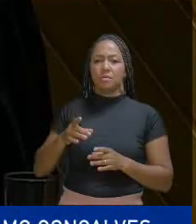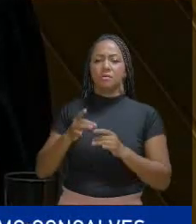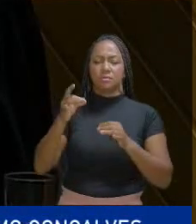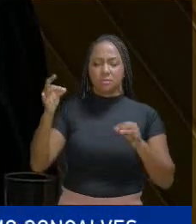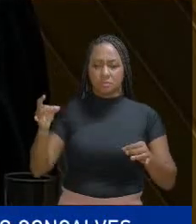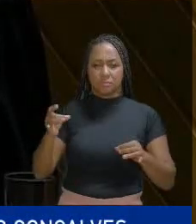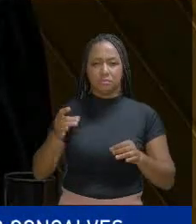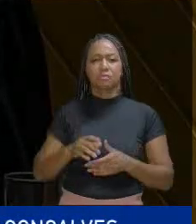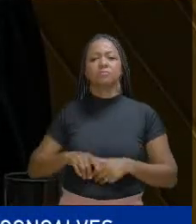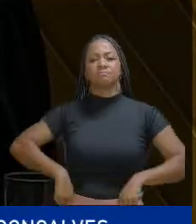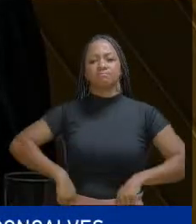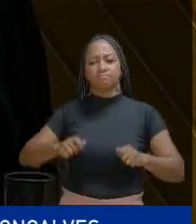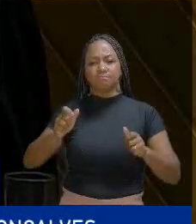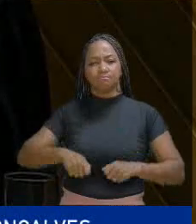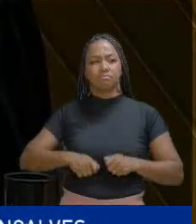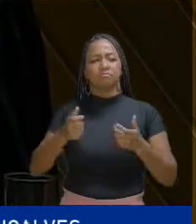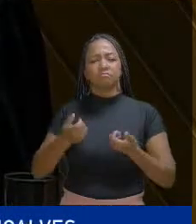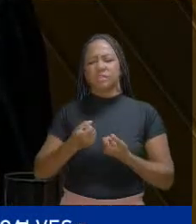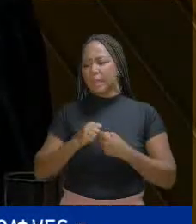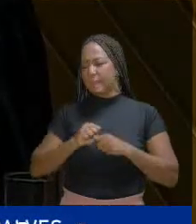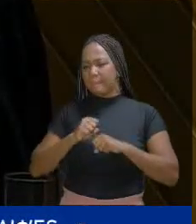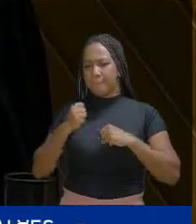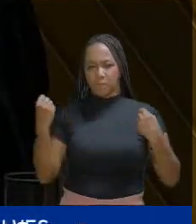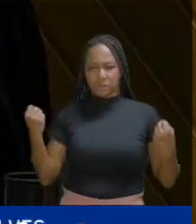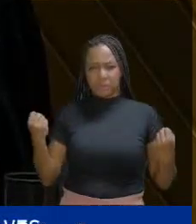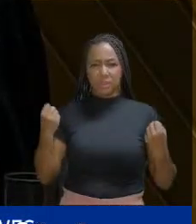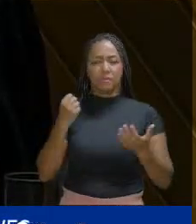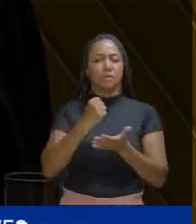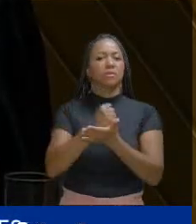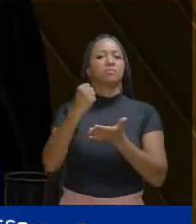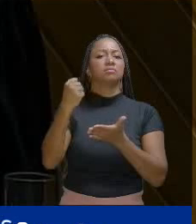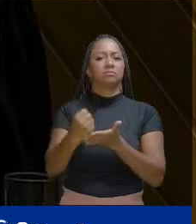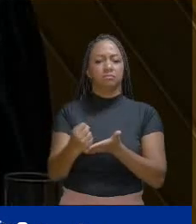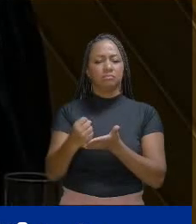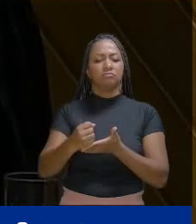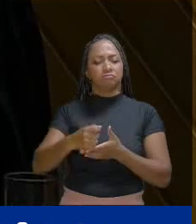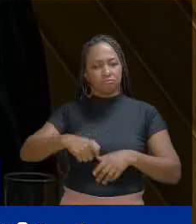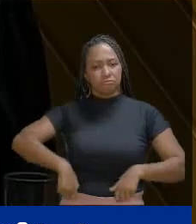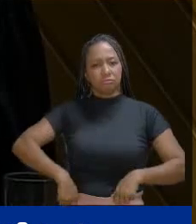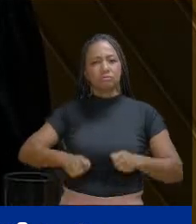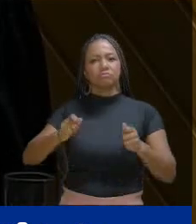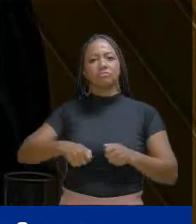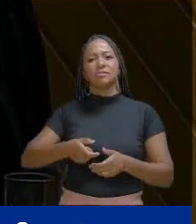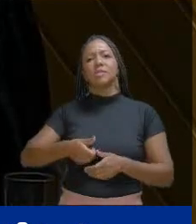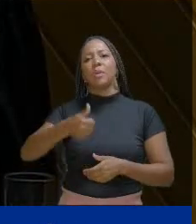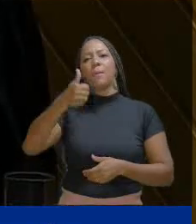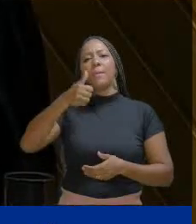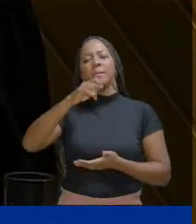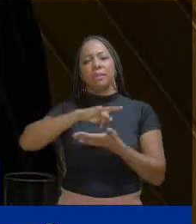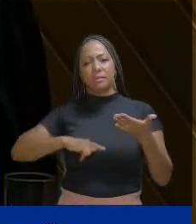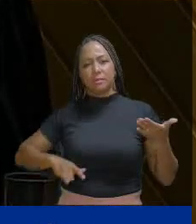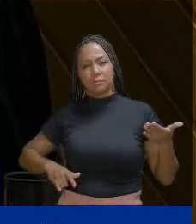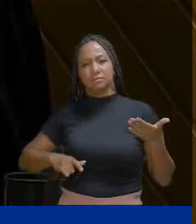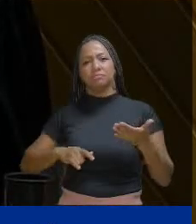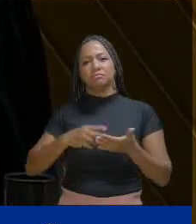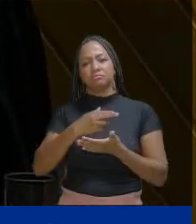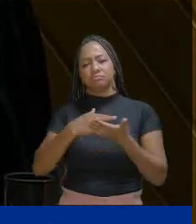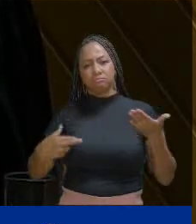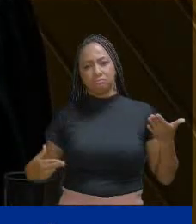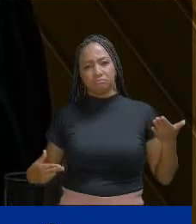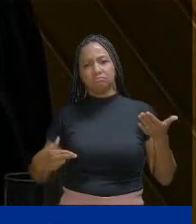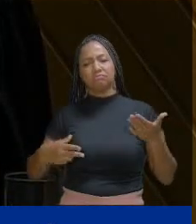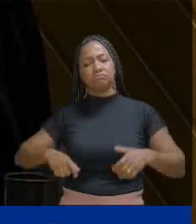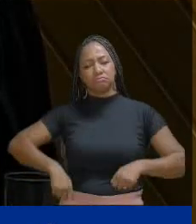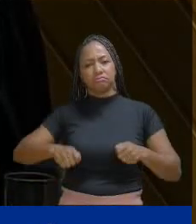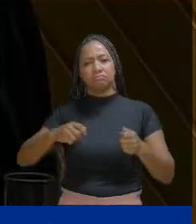da despesa, impossibilitando aferir se o valor contratado corresponde ao registrado no primeiro relatório de despesas efetuadas